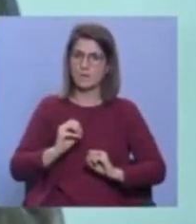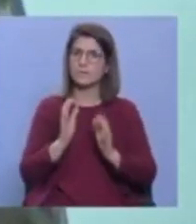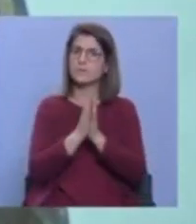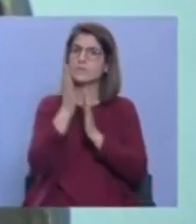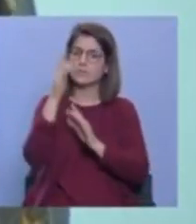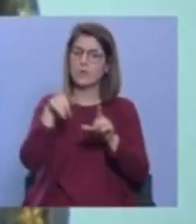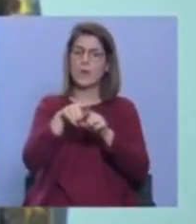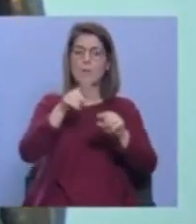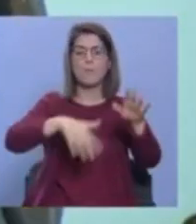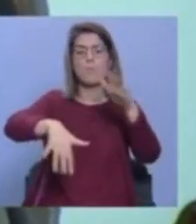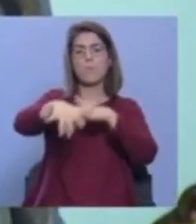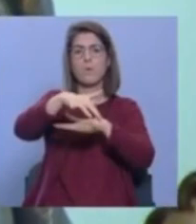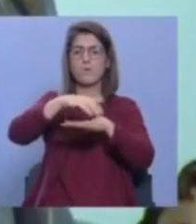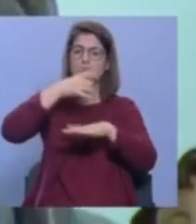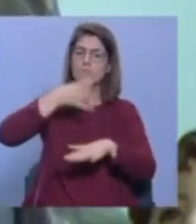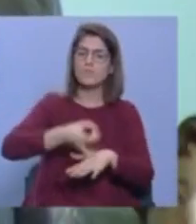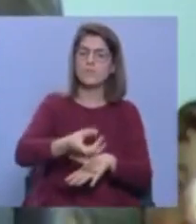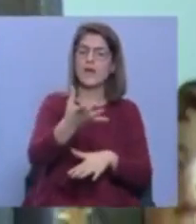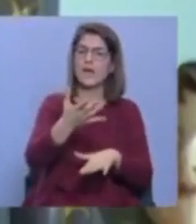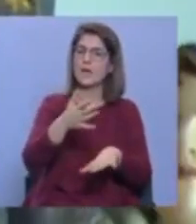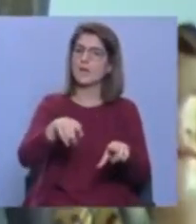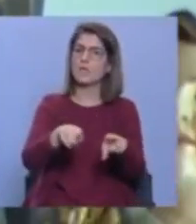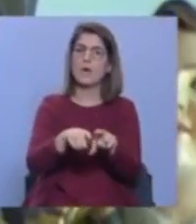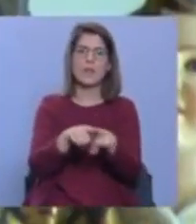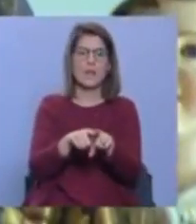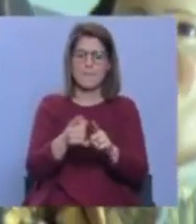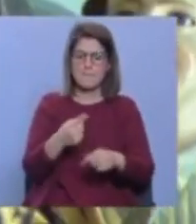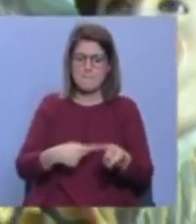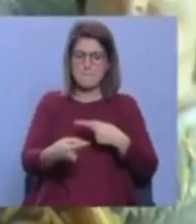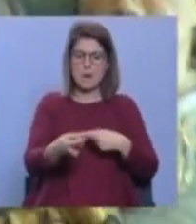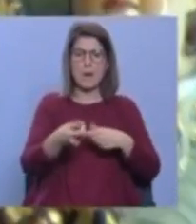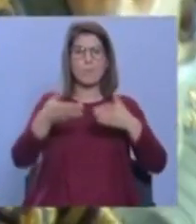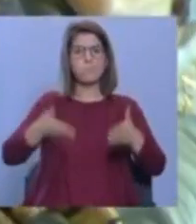forma gratuita, em absoluta gratuidade.